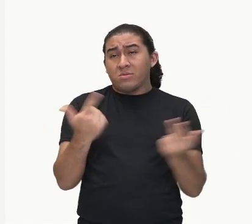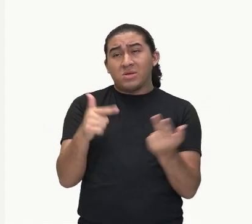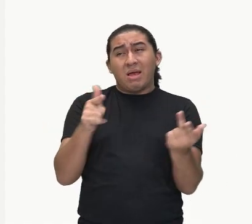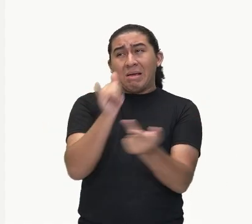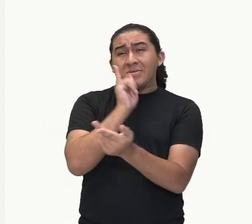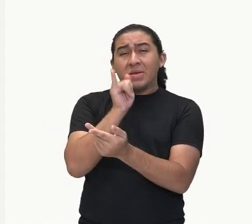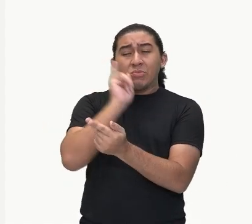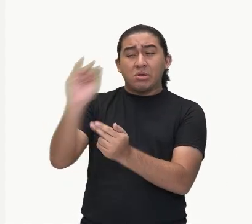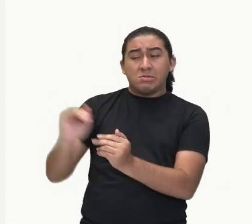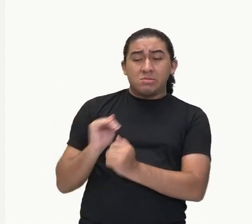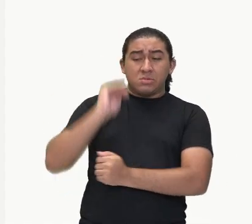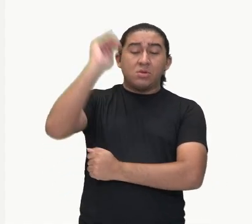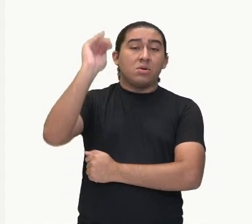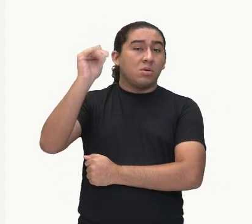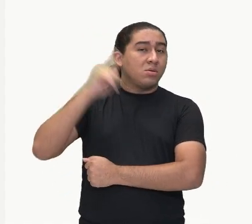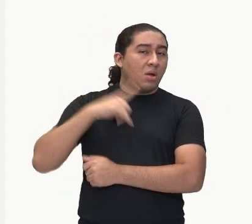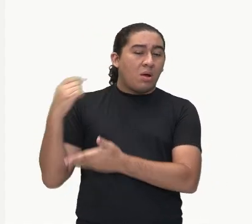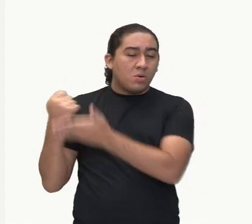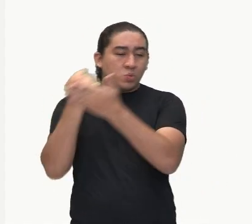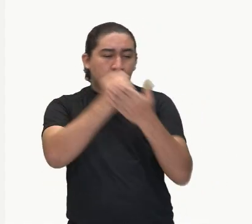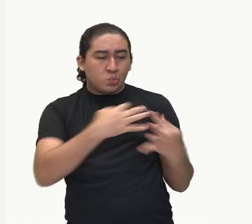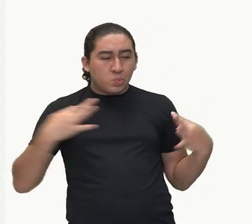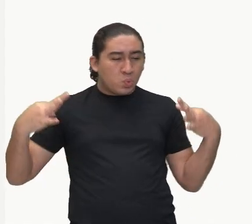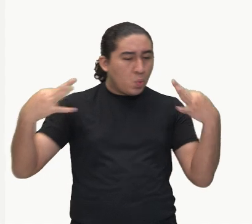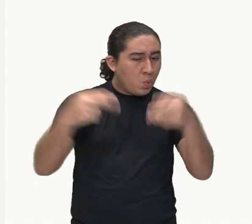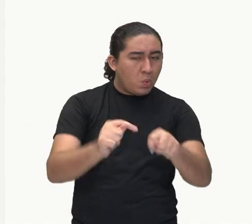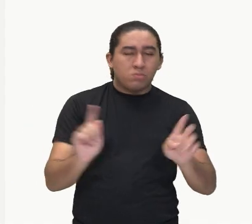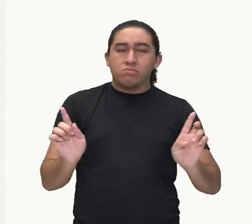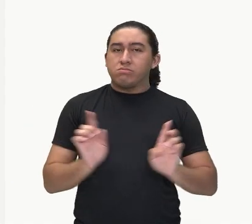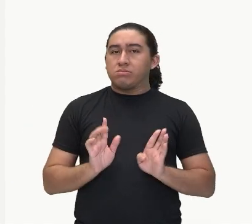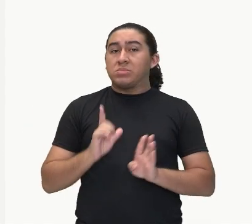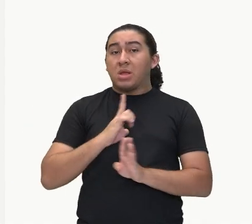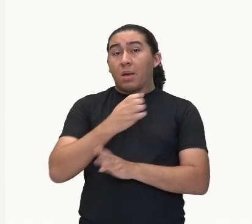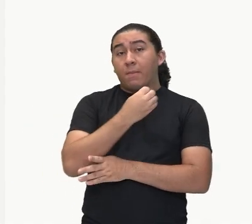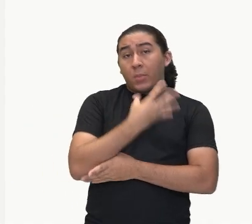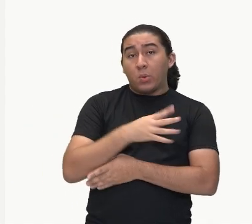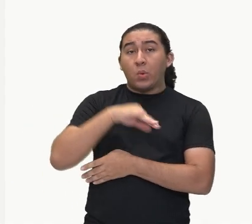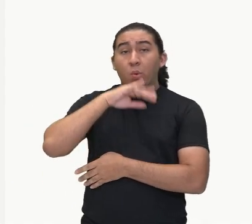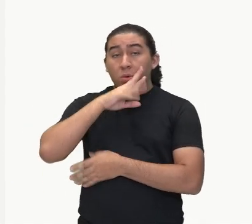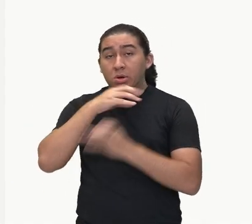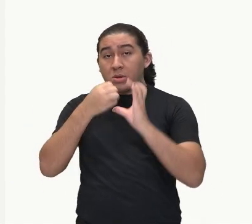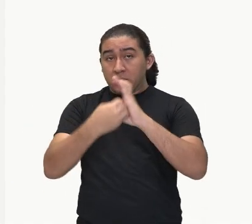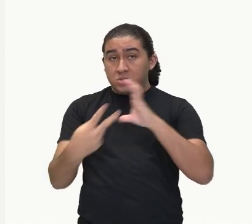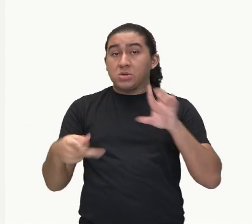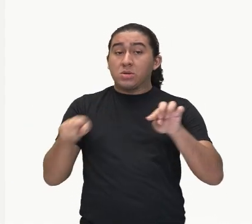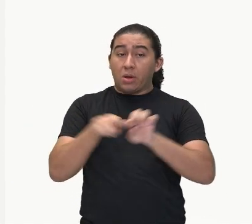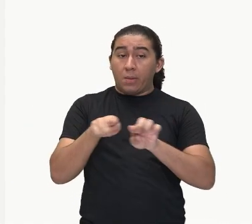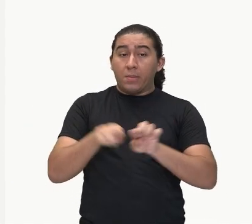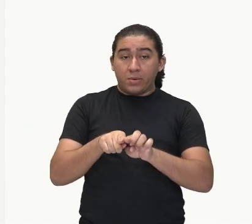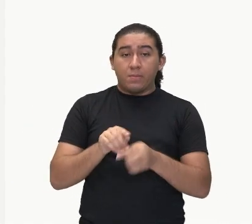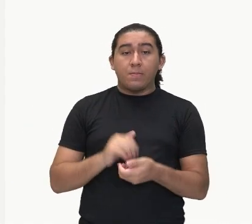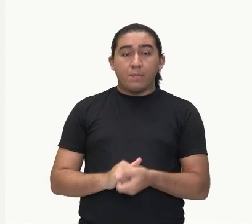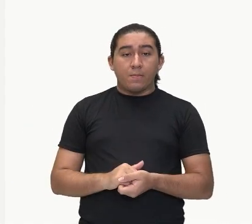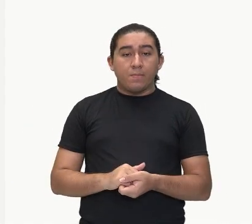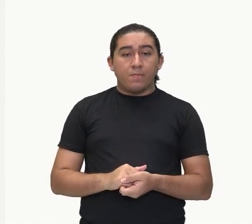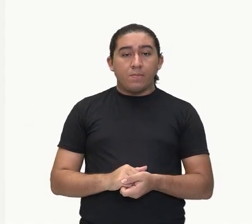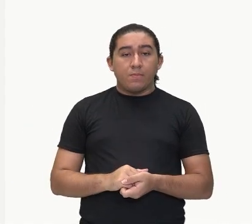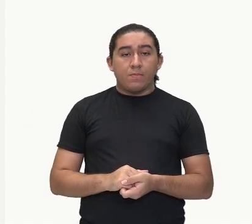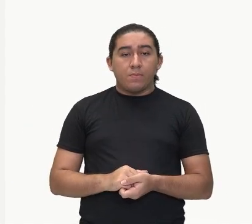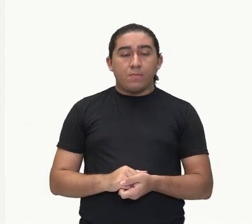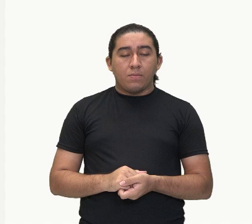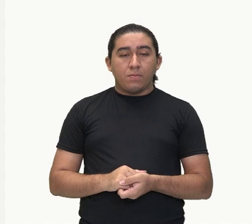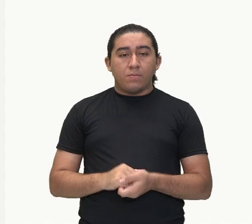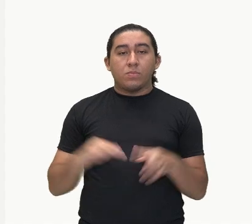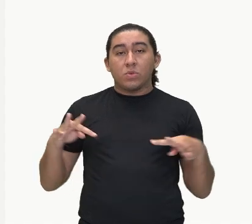herói, né? Todo mundo tem coisas boas e coisas ruins, né? Todo mundo